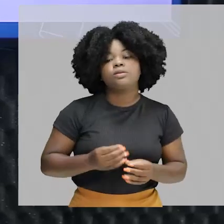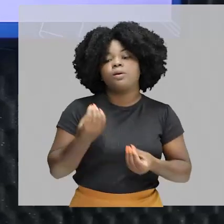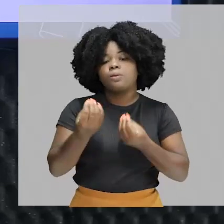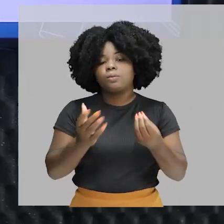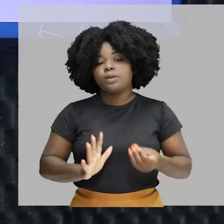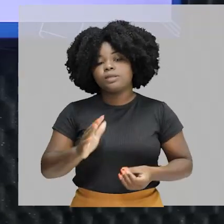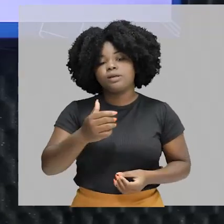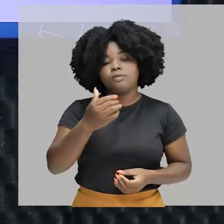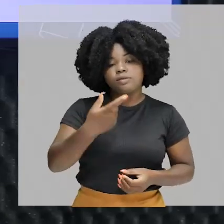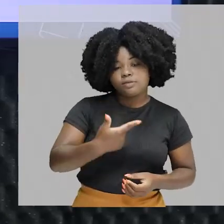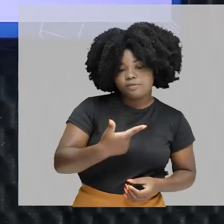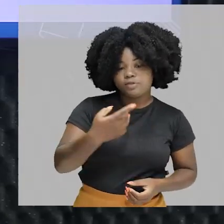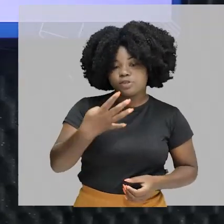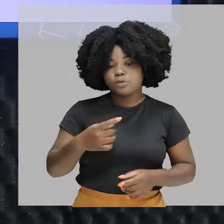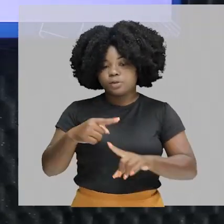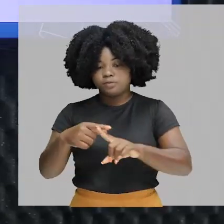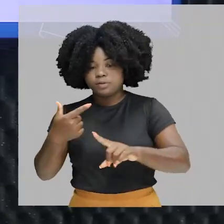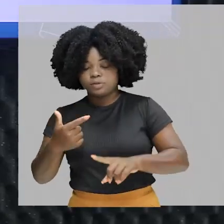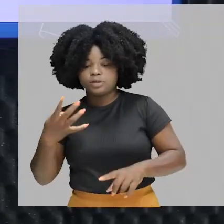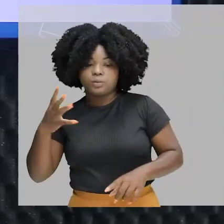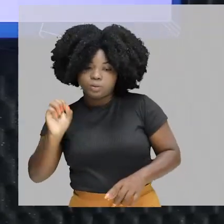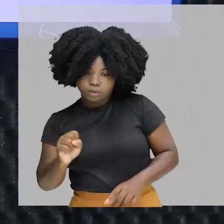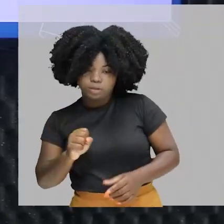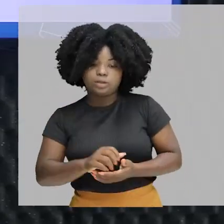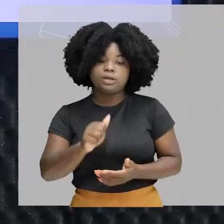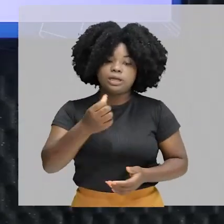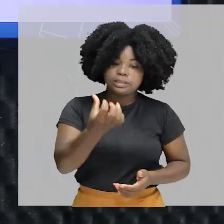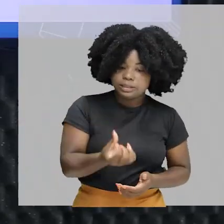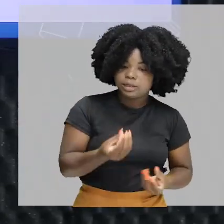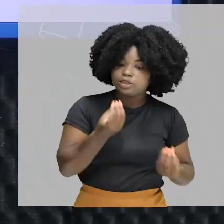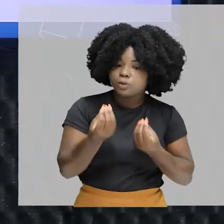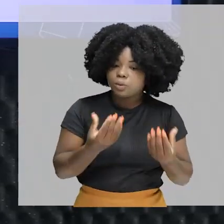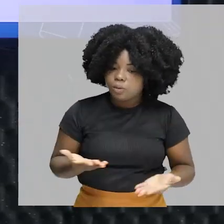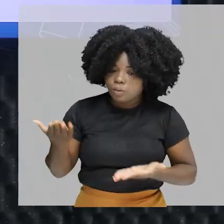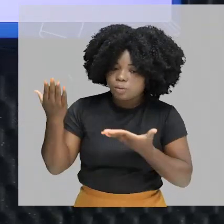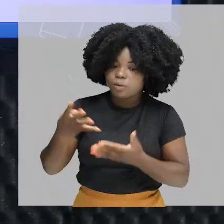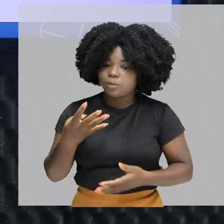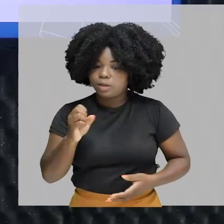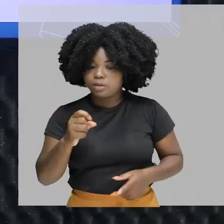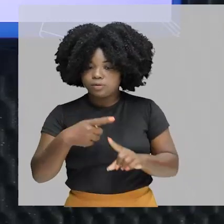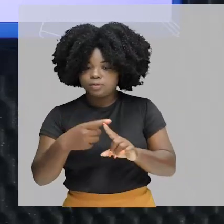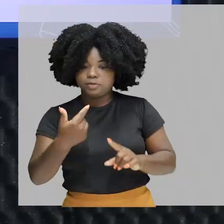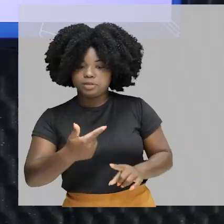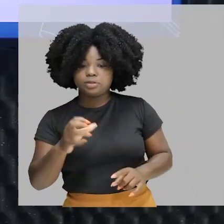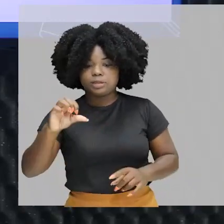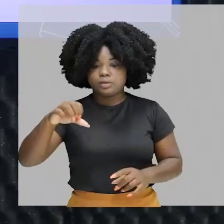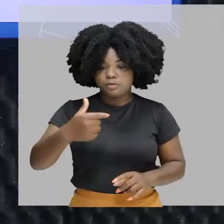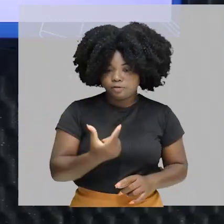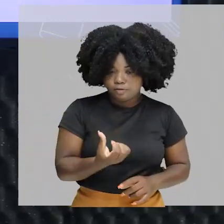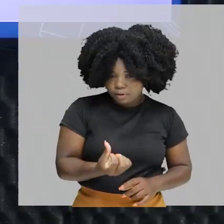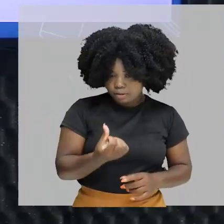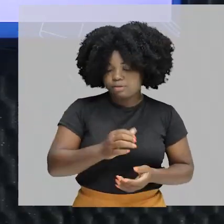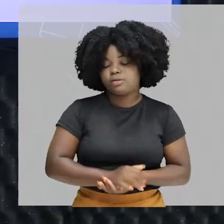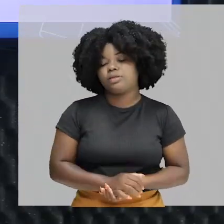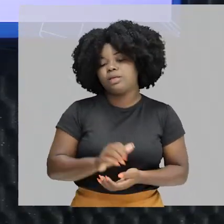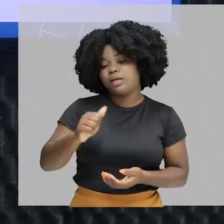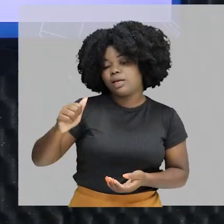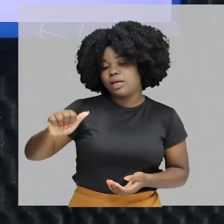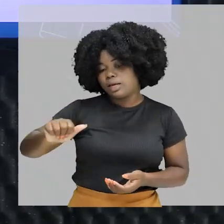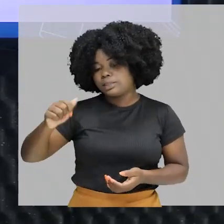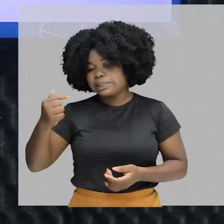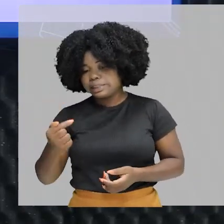24 vezes 2, que é o 48. A6, 48 vezes 2, que dá o 96.